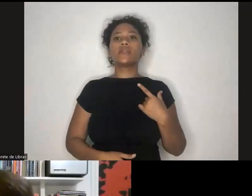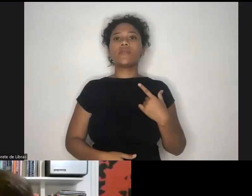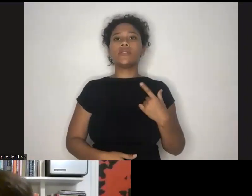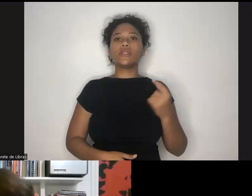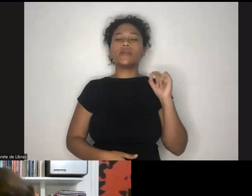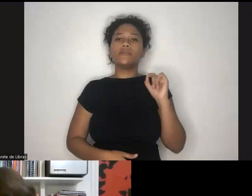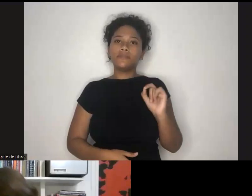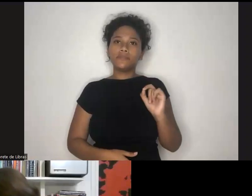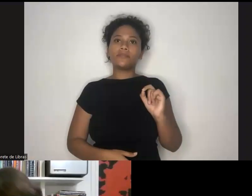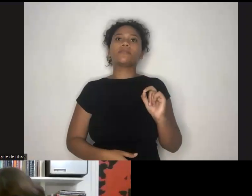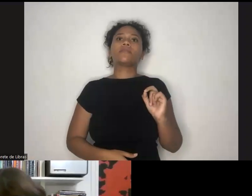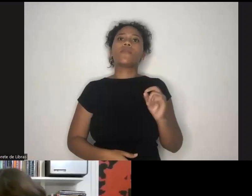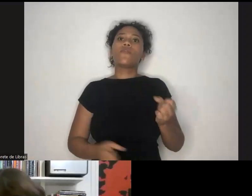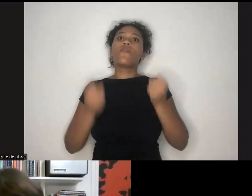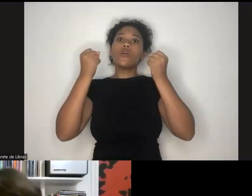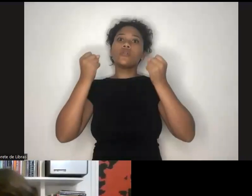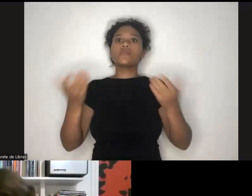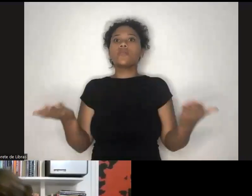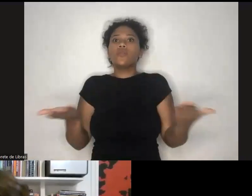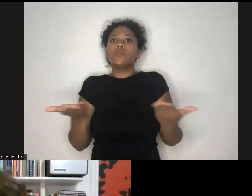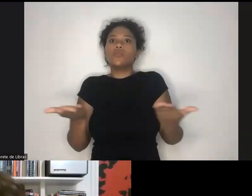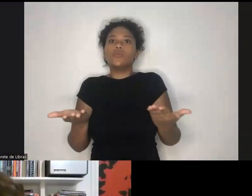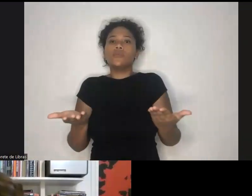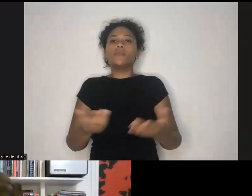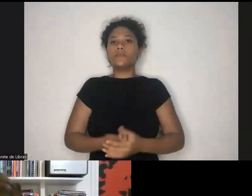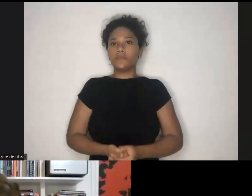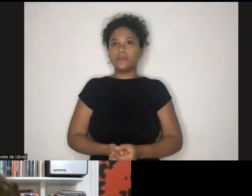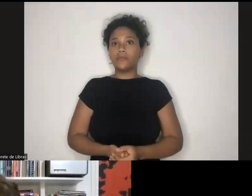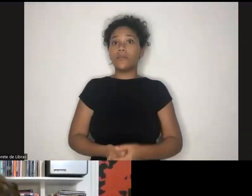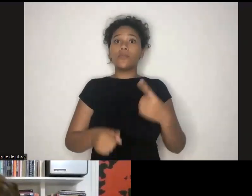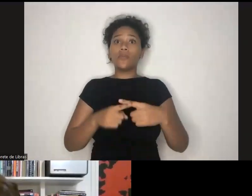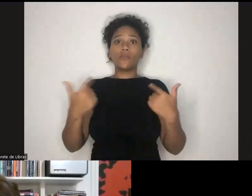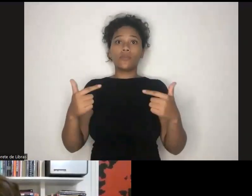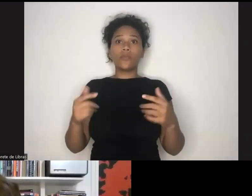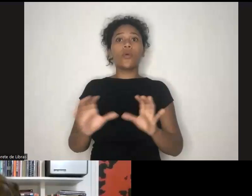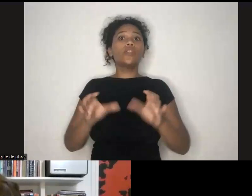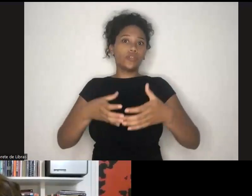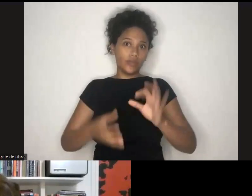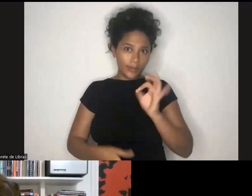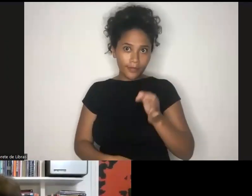muito forte hoje em dia que é o trabalho coletivo né